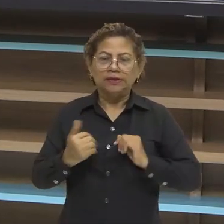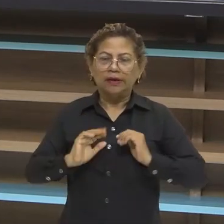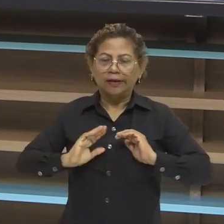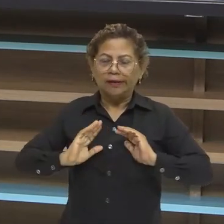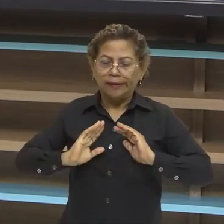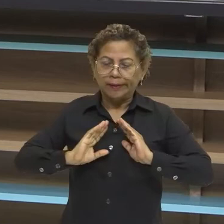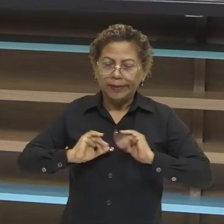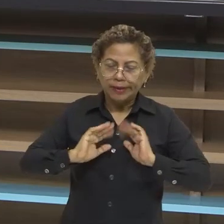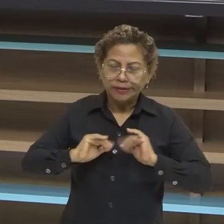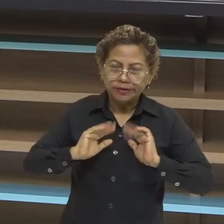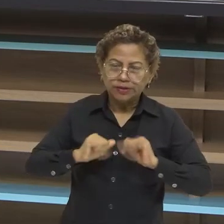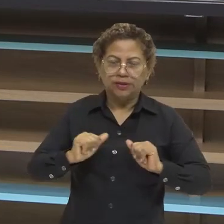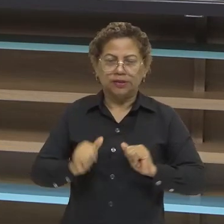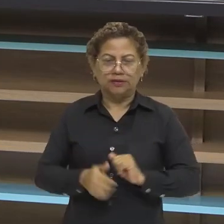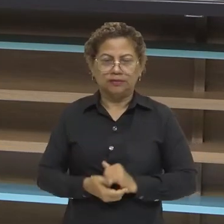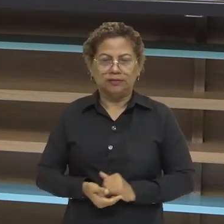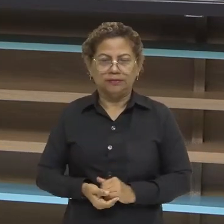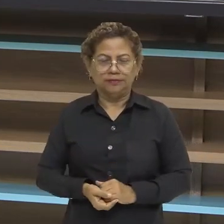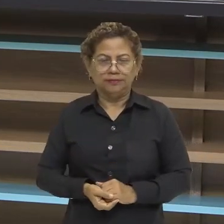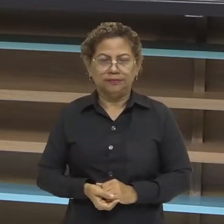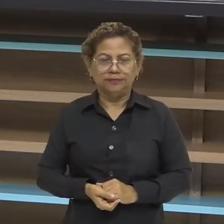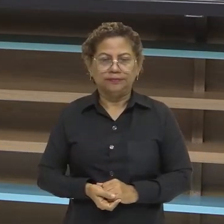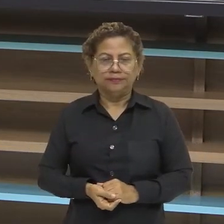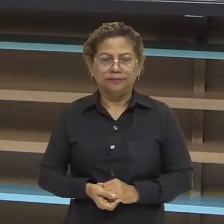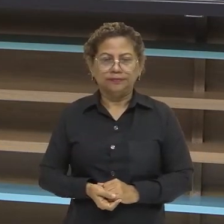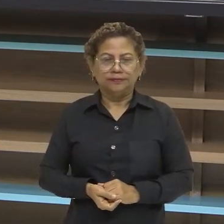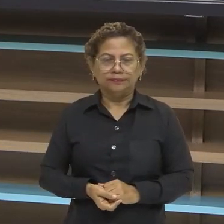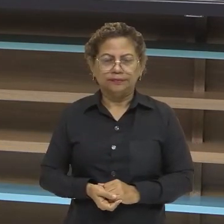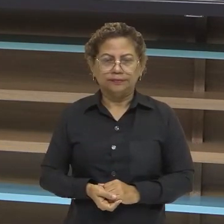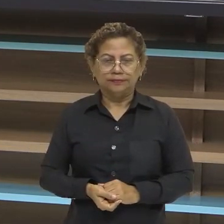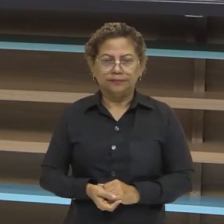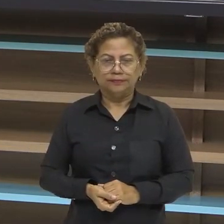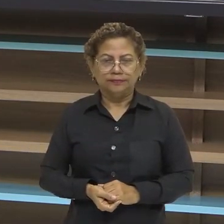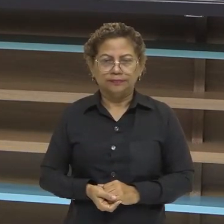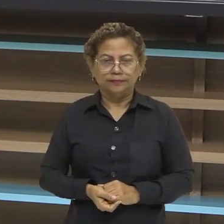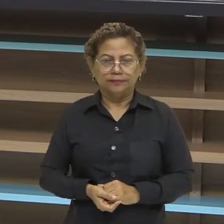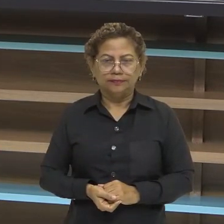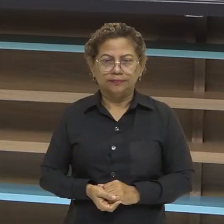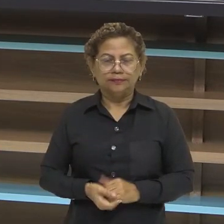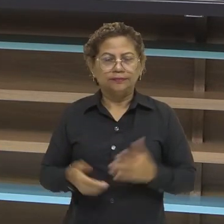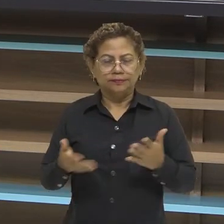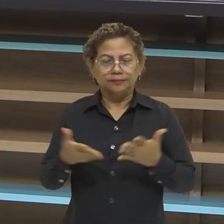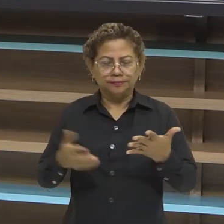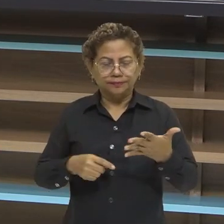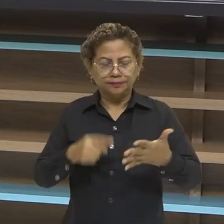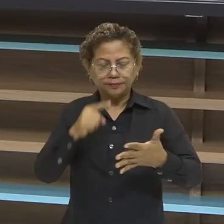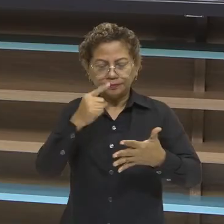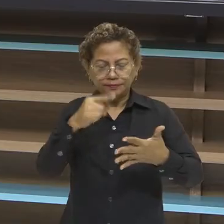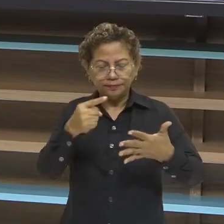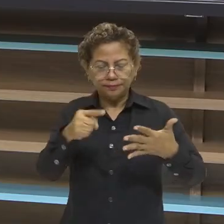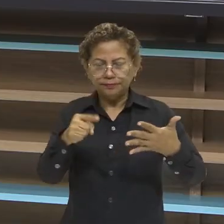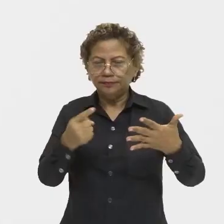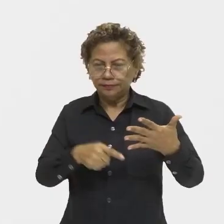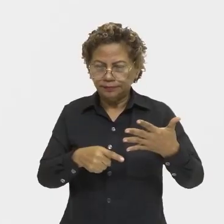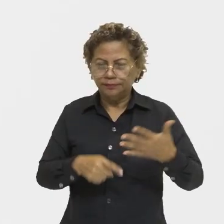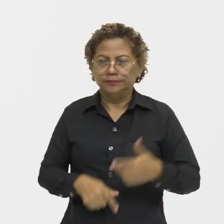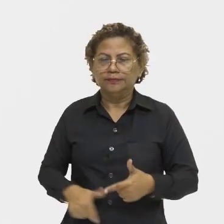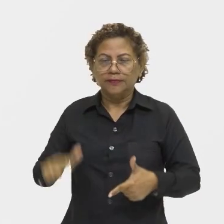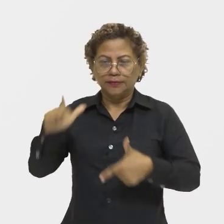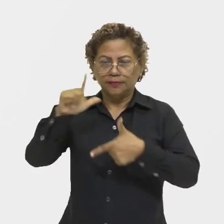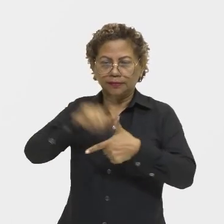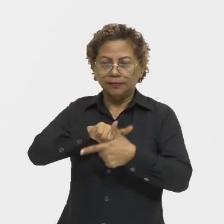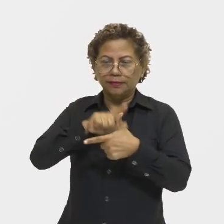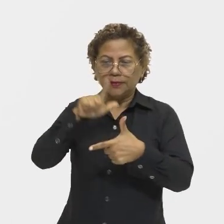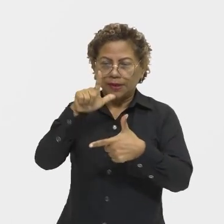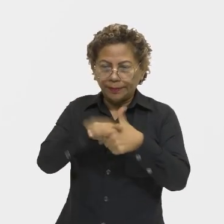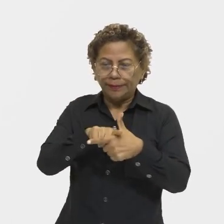sinta convencido de atendê-lo. Né? E aí nós temos agora a função metalinguística. E o foco dela é